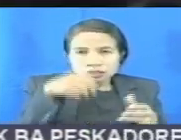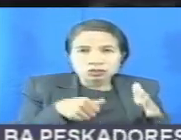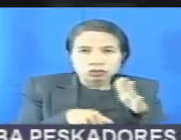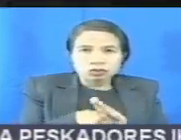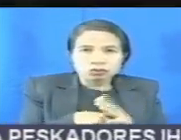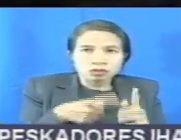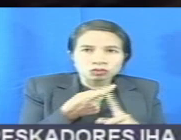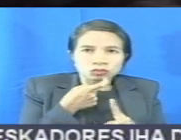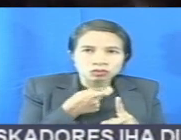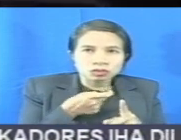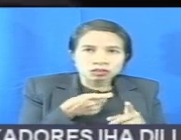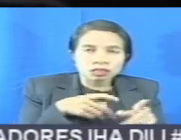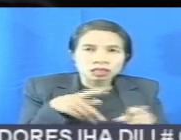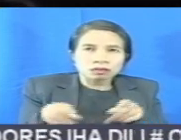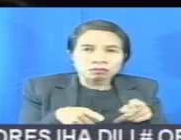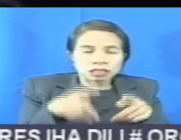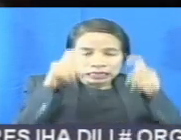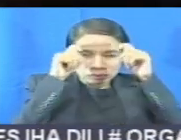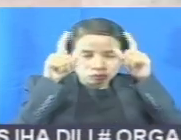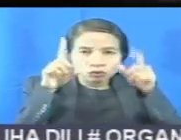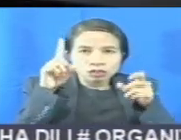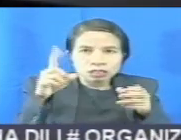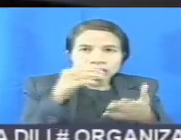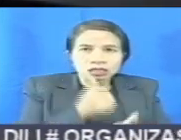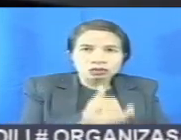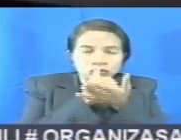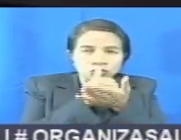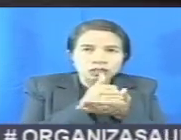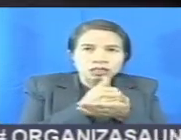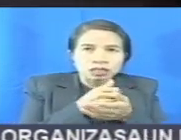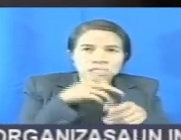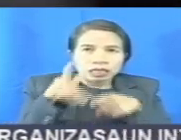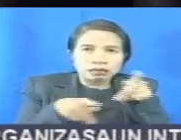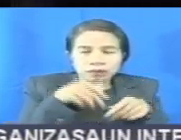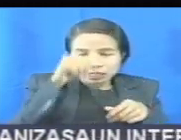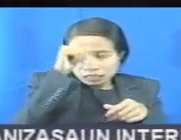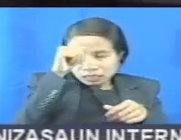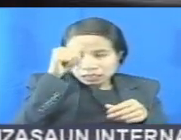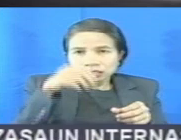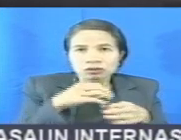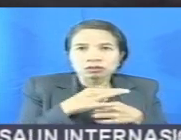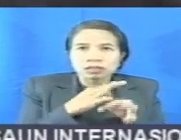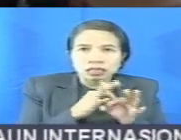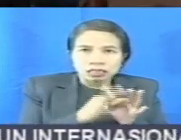li husi cidadão timoran ida, nebe ajuda cidadão indiano ne, o de sobo